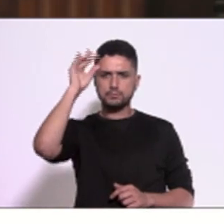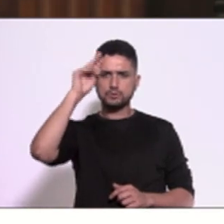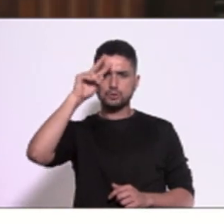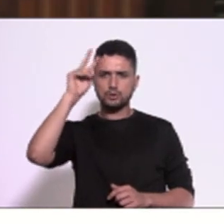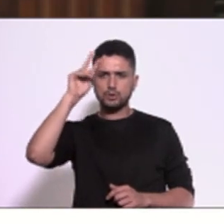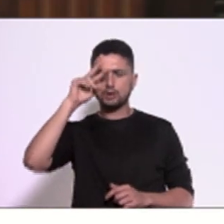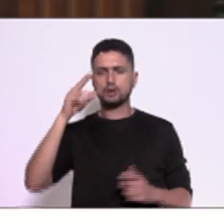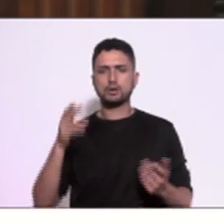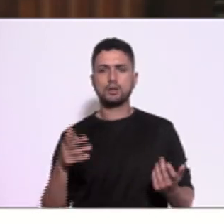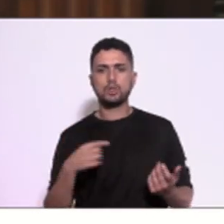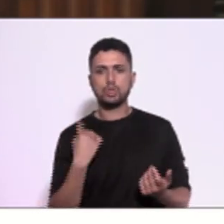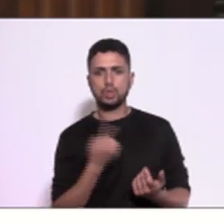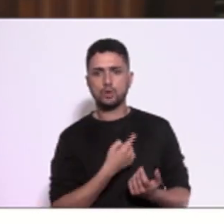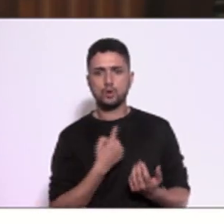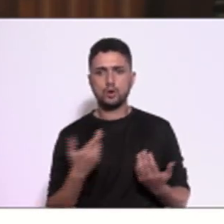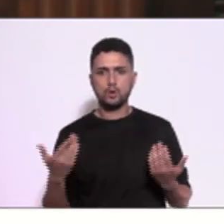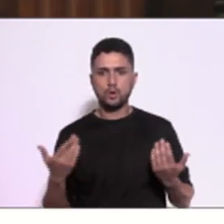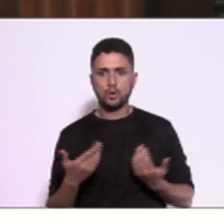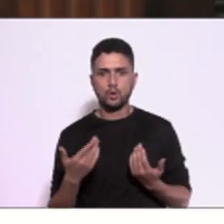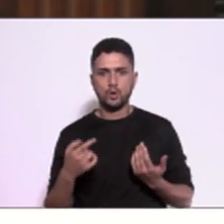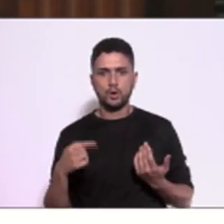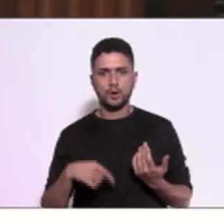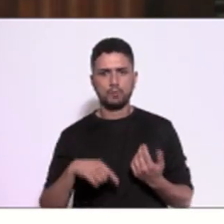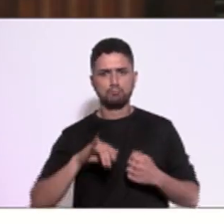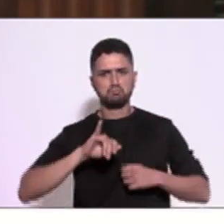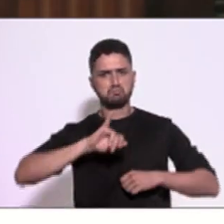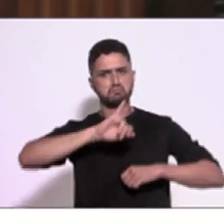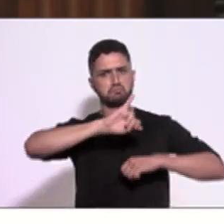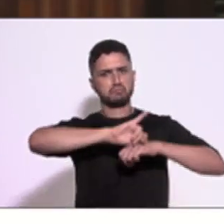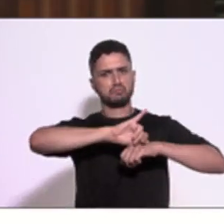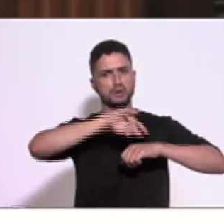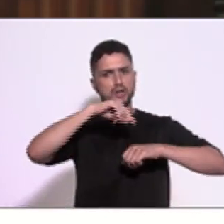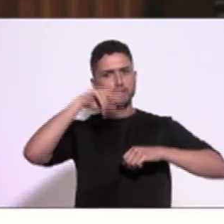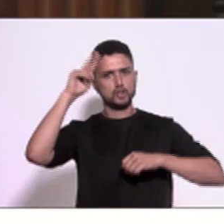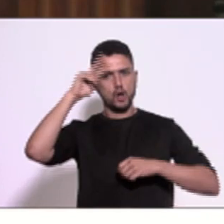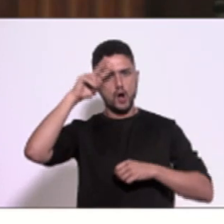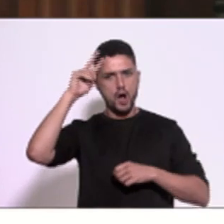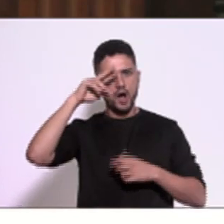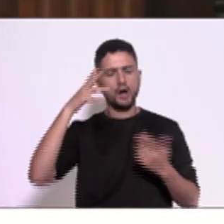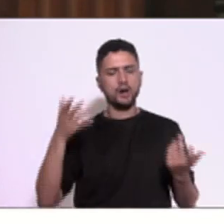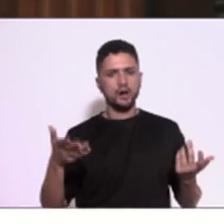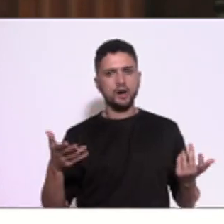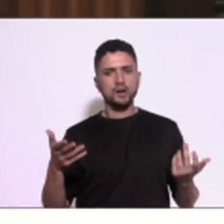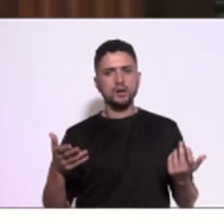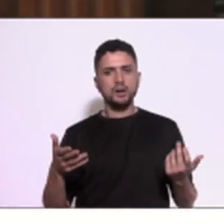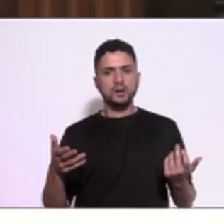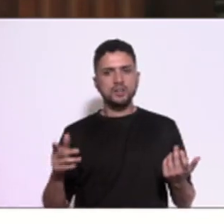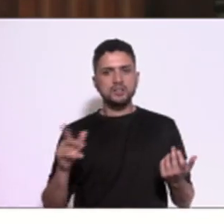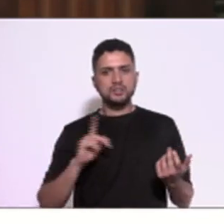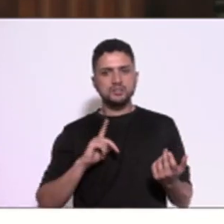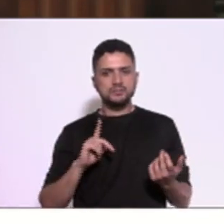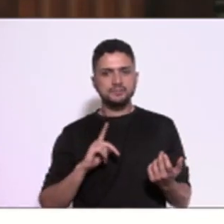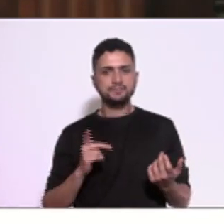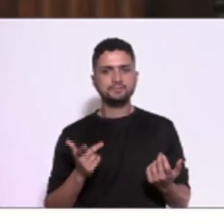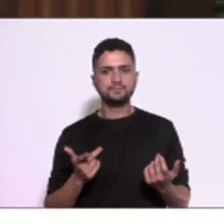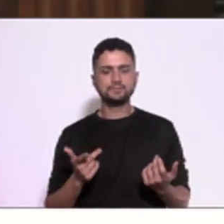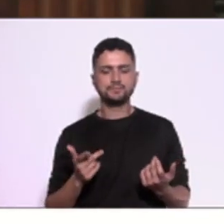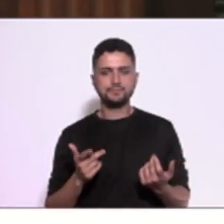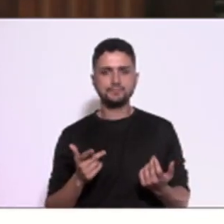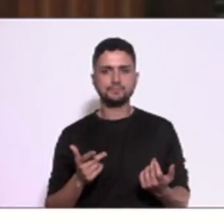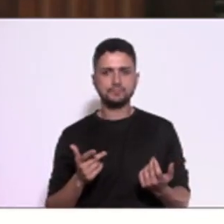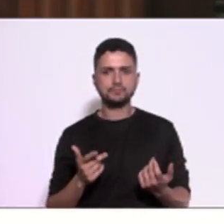que é. Nós estamos aqui diante de um centro histórico onde reside parte